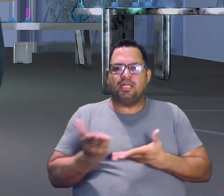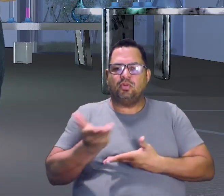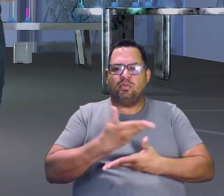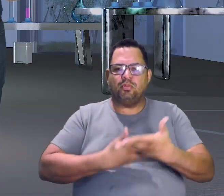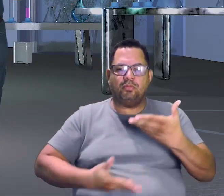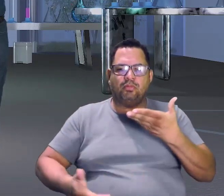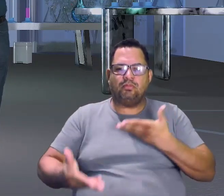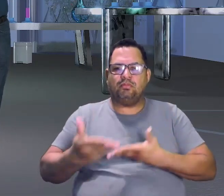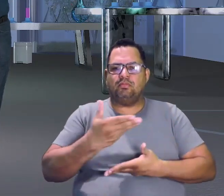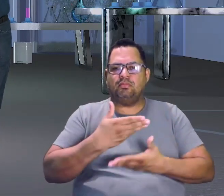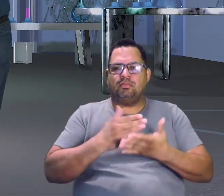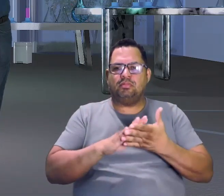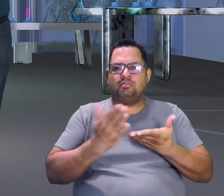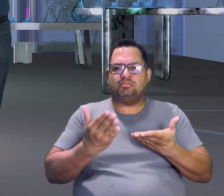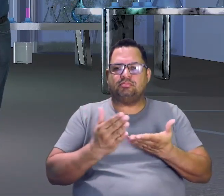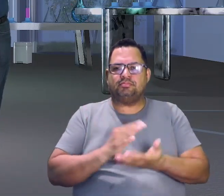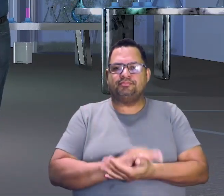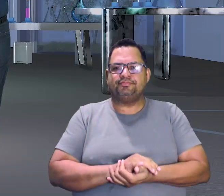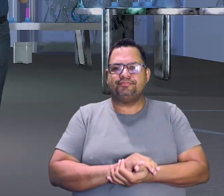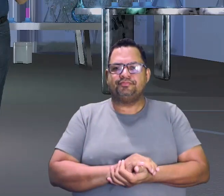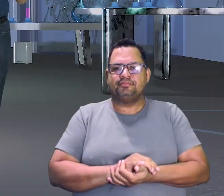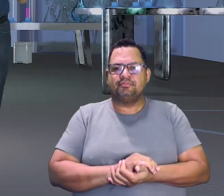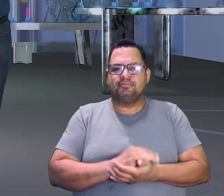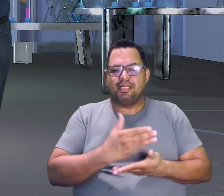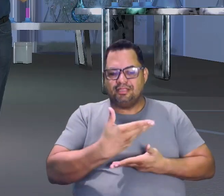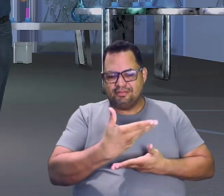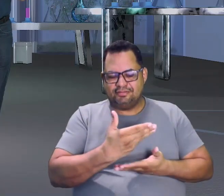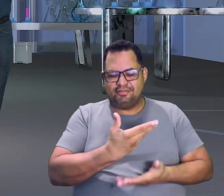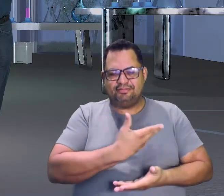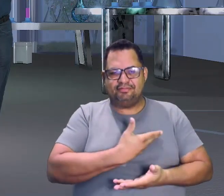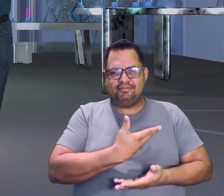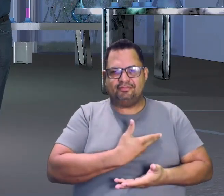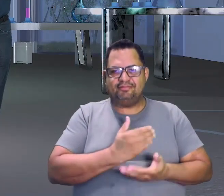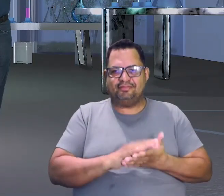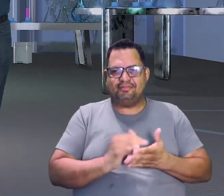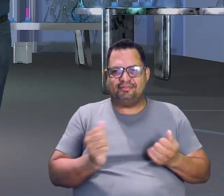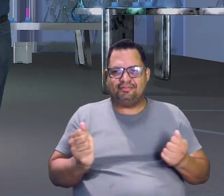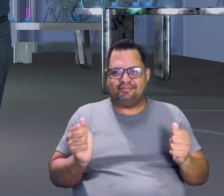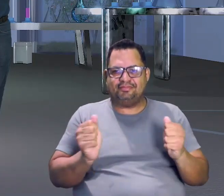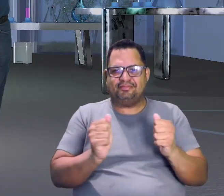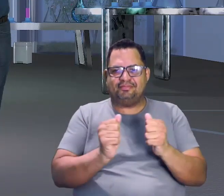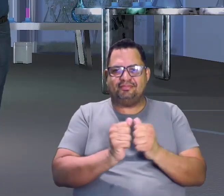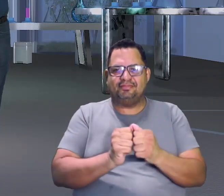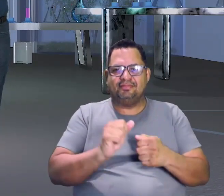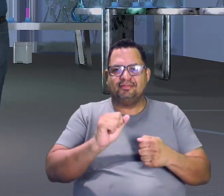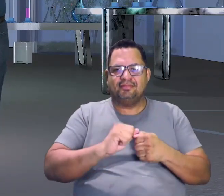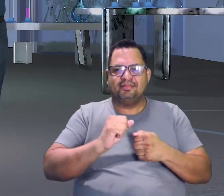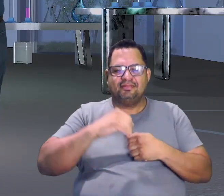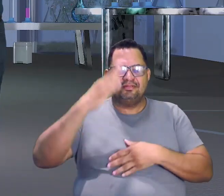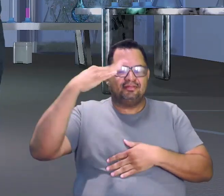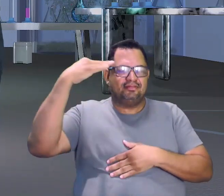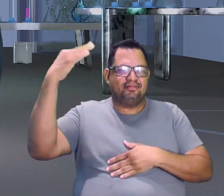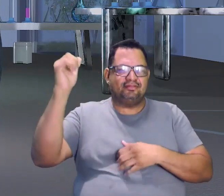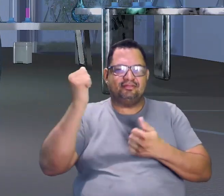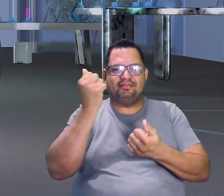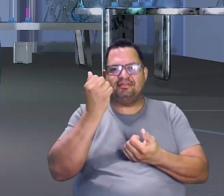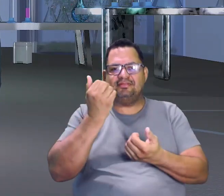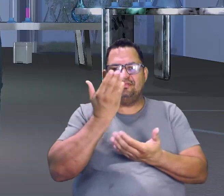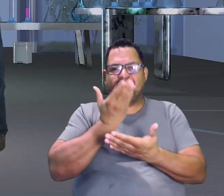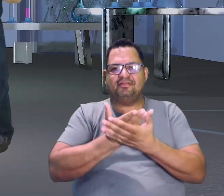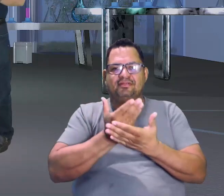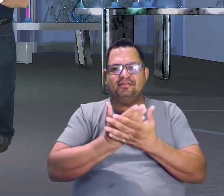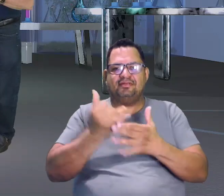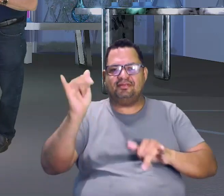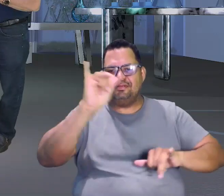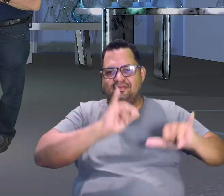exatamente aquela colaboradora, ó, nota 10, que junto com ela a gente faz sucesso nas aulas de Química. E eu estou falando de